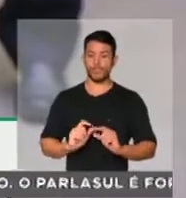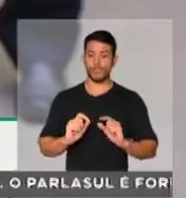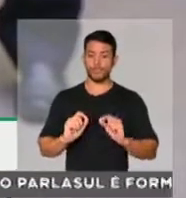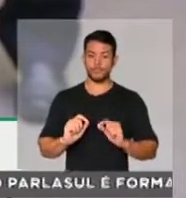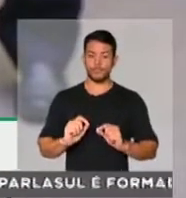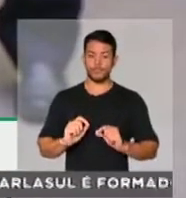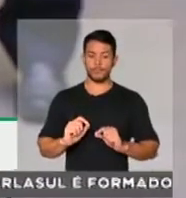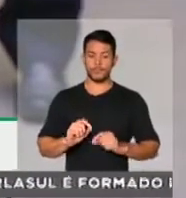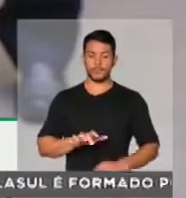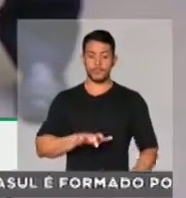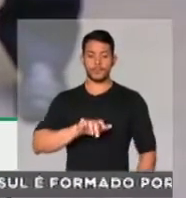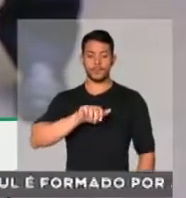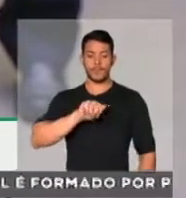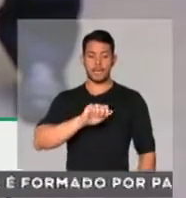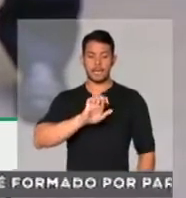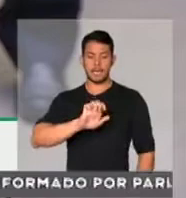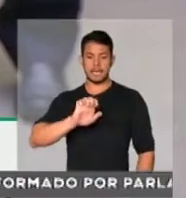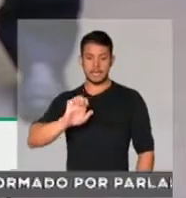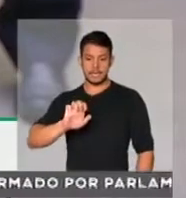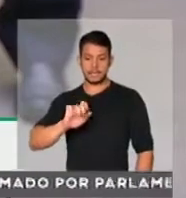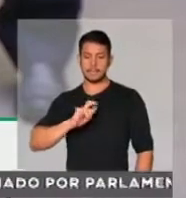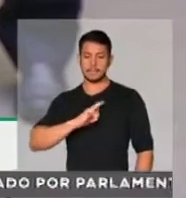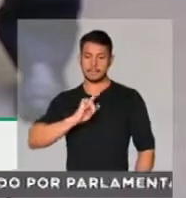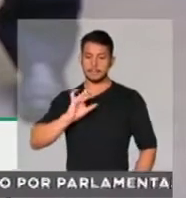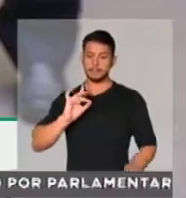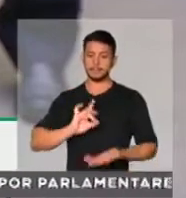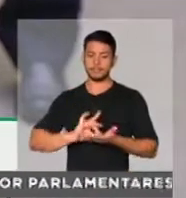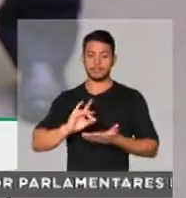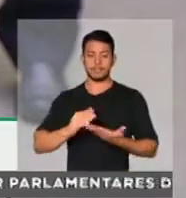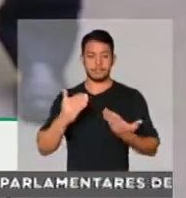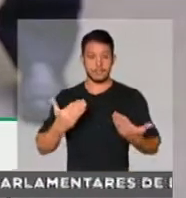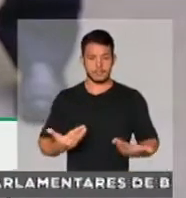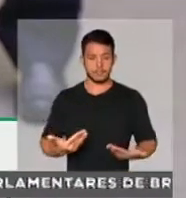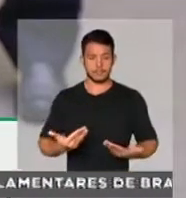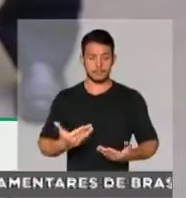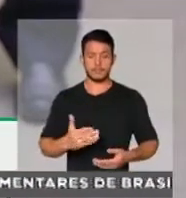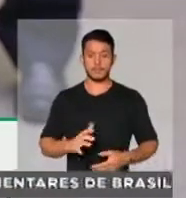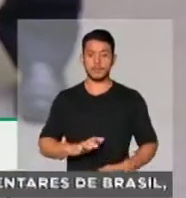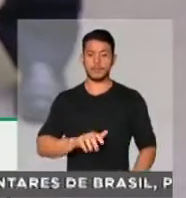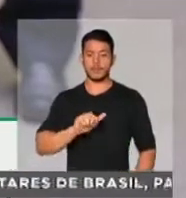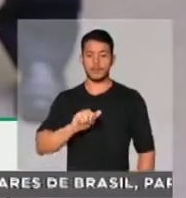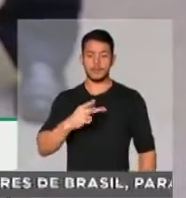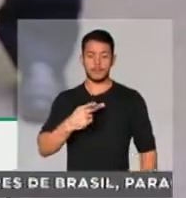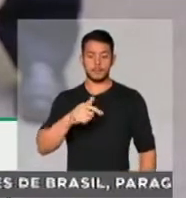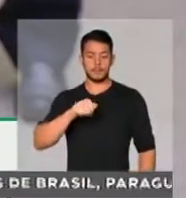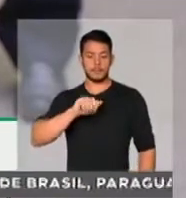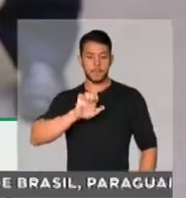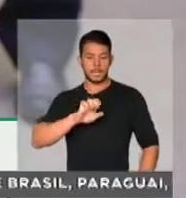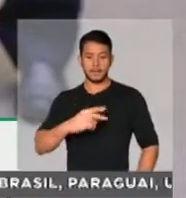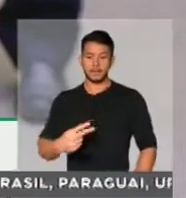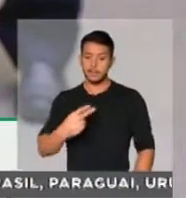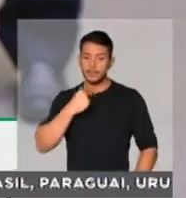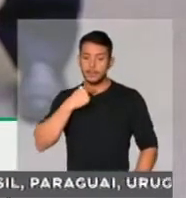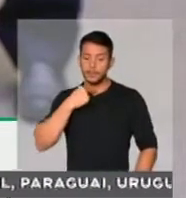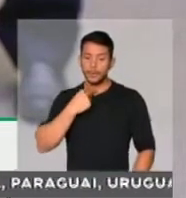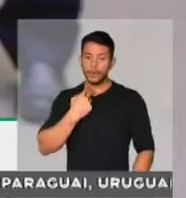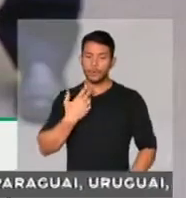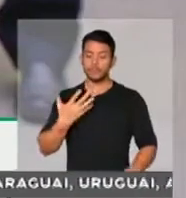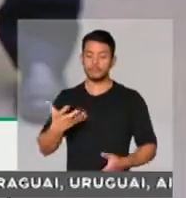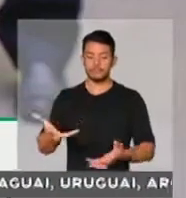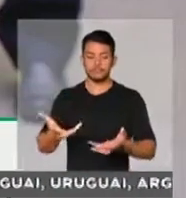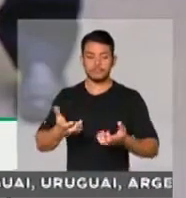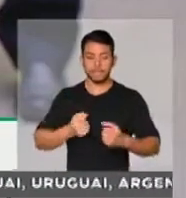sistema AEE foi implantado plenamente. Então, as APAEs do meu Estado não podem mais receber